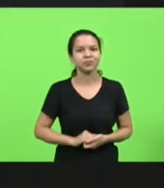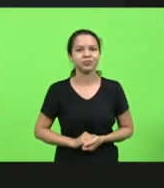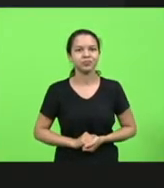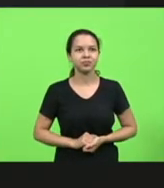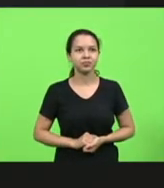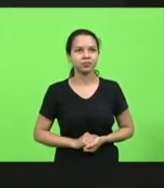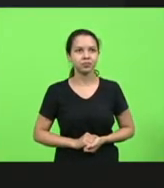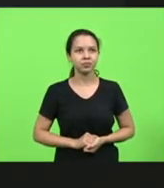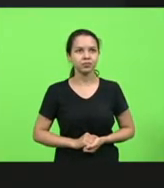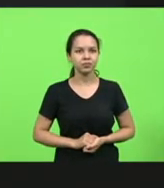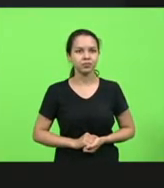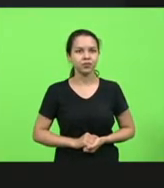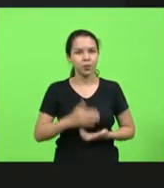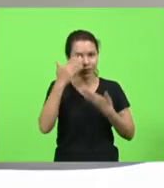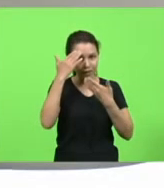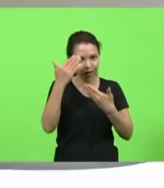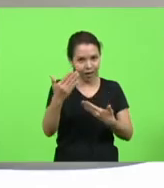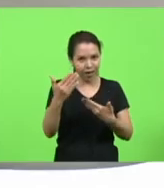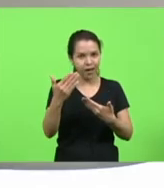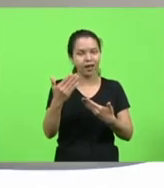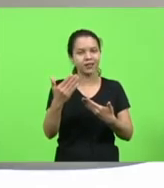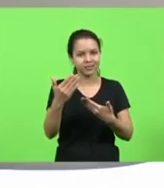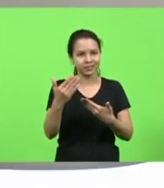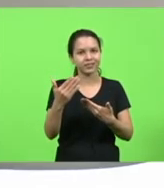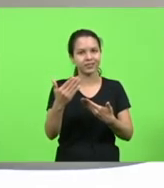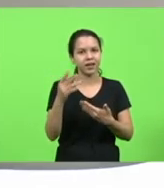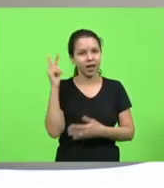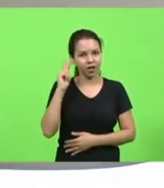Obrigado, Kátia, pela sua participação.